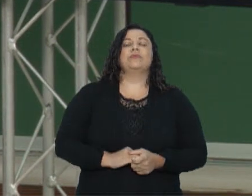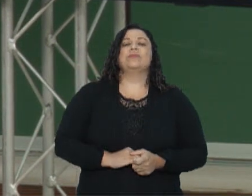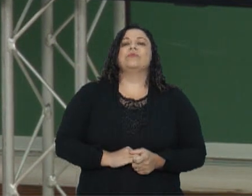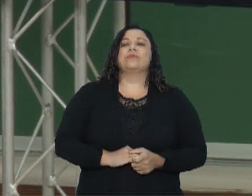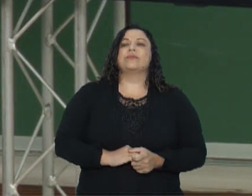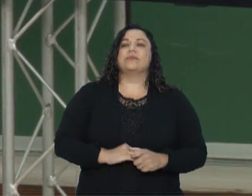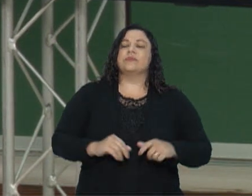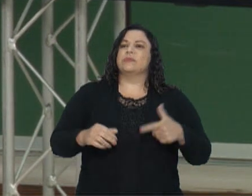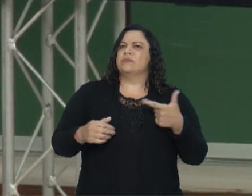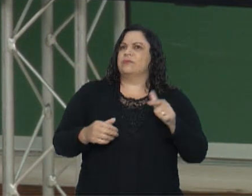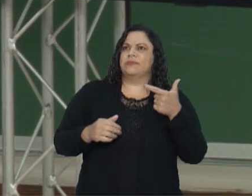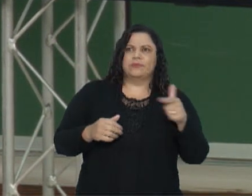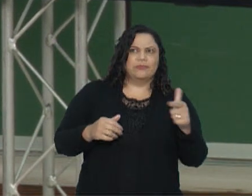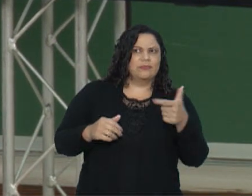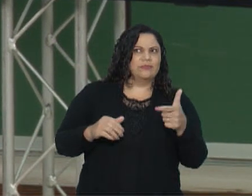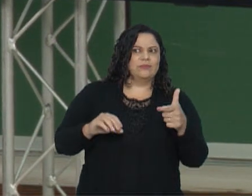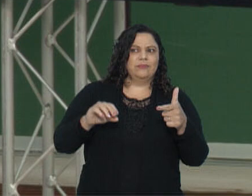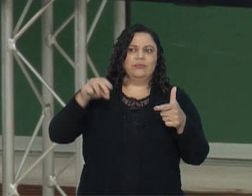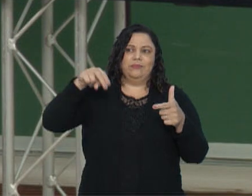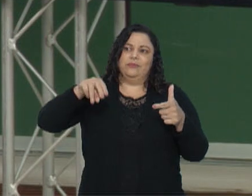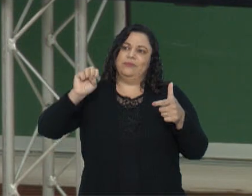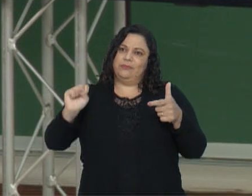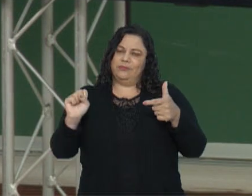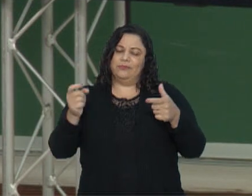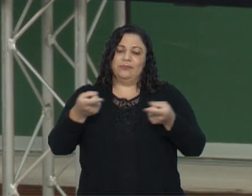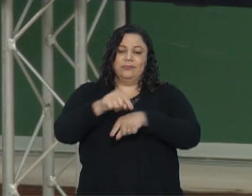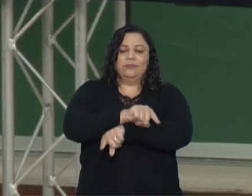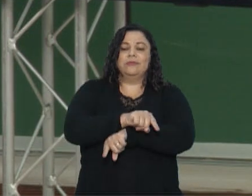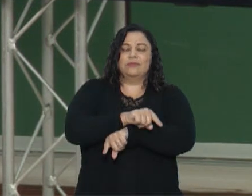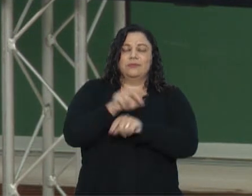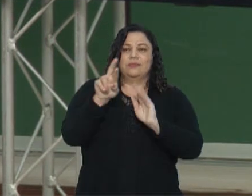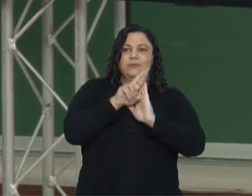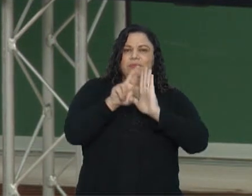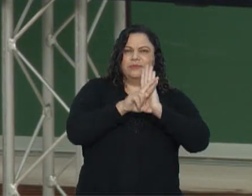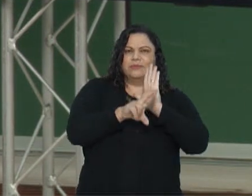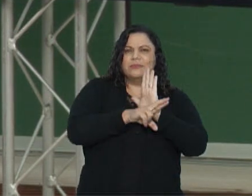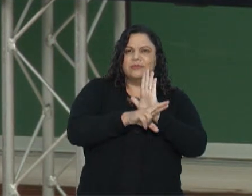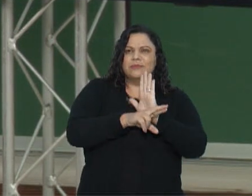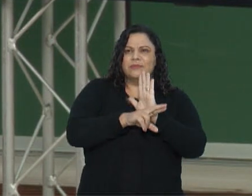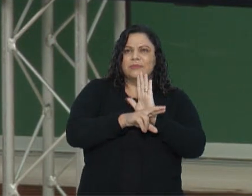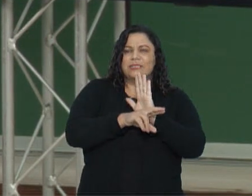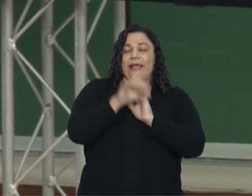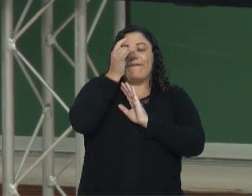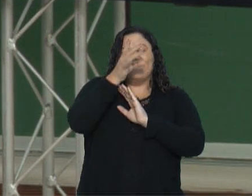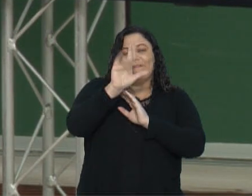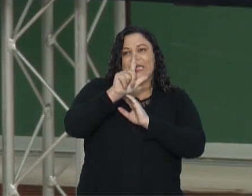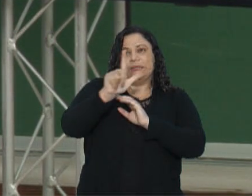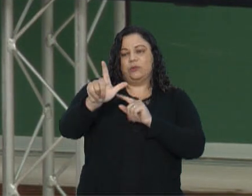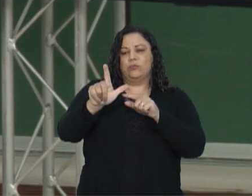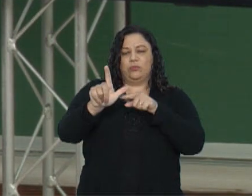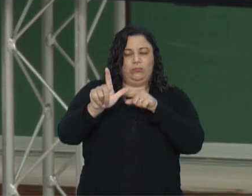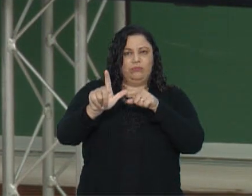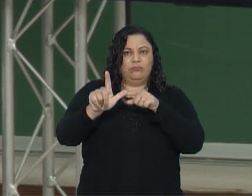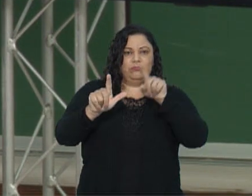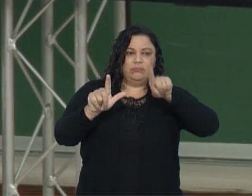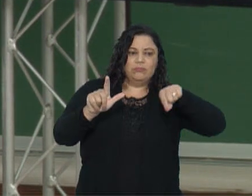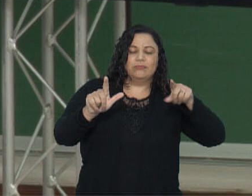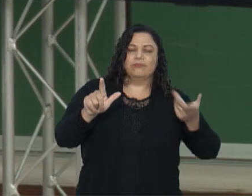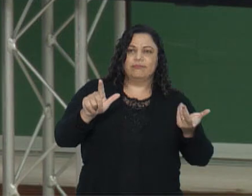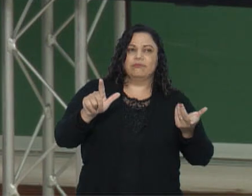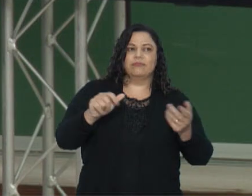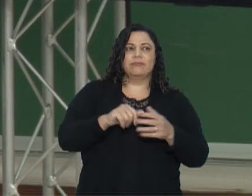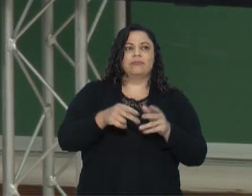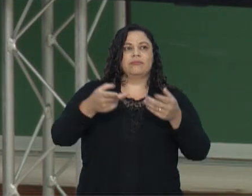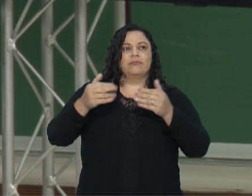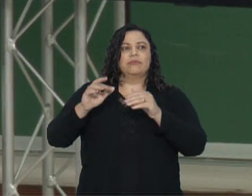S. Lembram? É o contrário da regra anterior. Então, fácil, terminou em L, acentuei. Câncer, terminou em